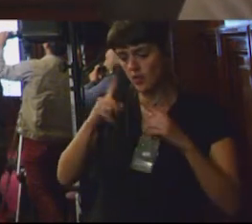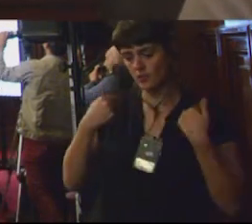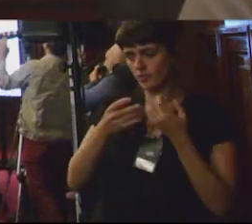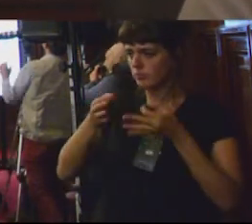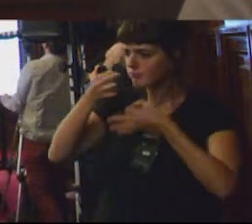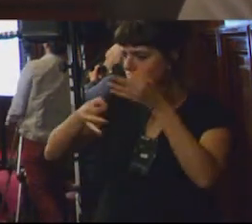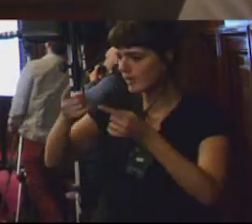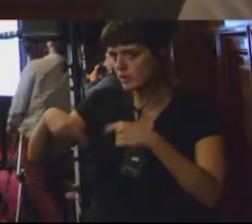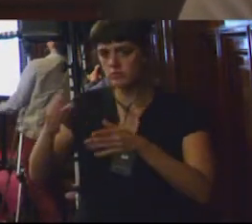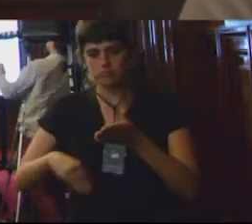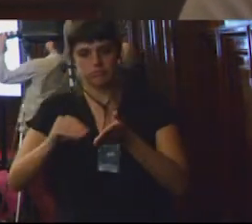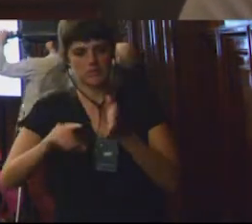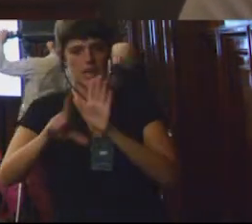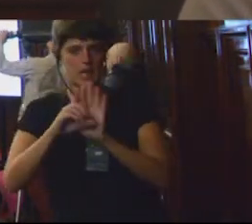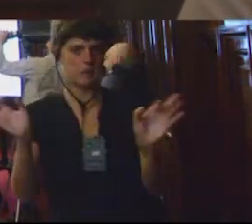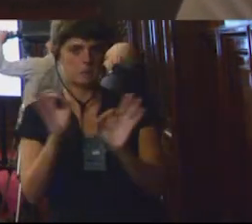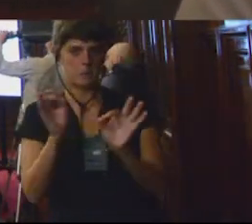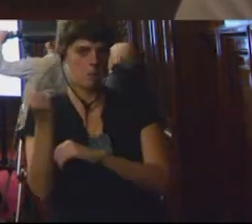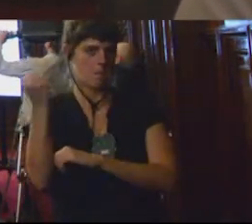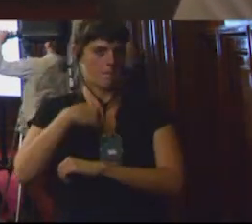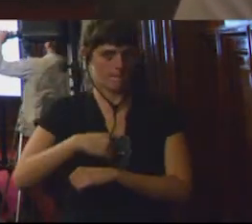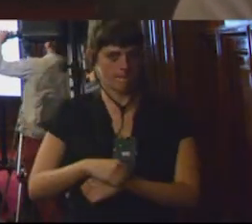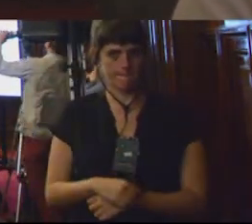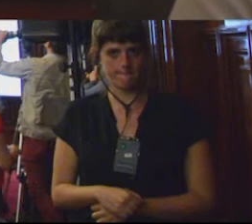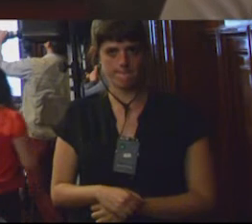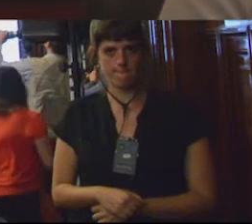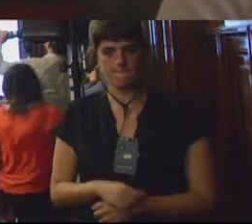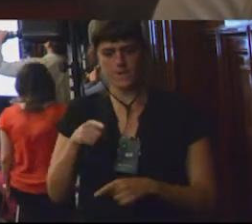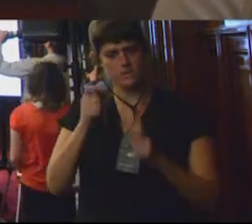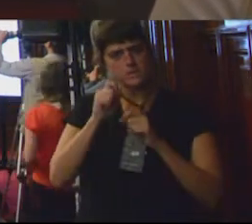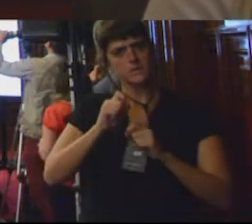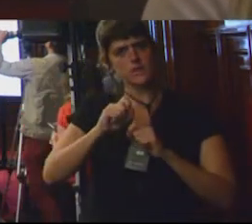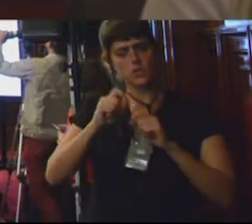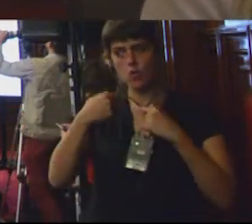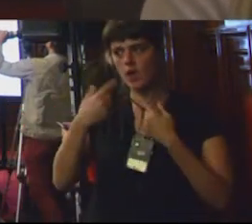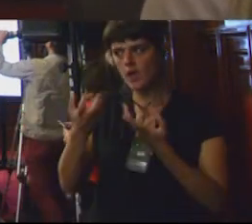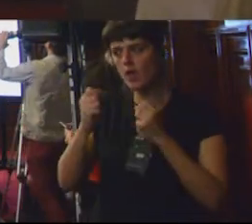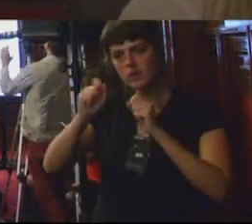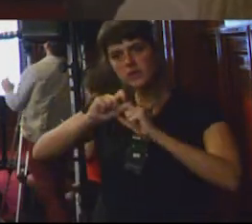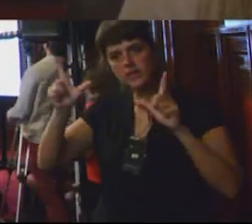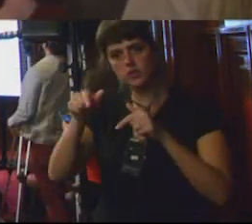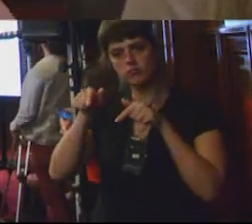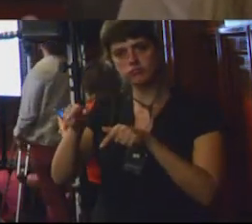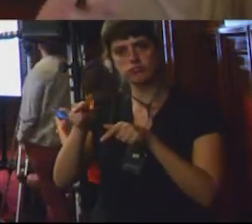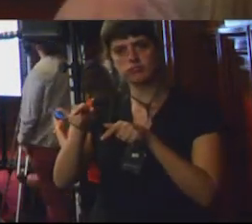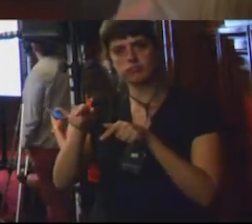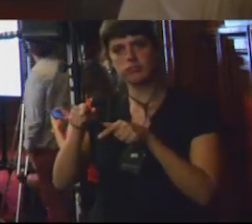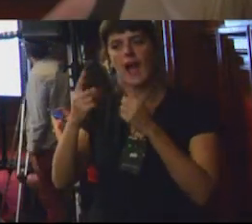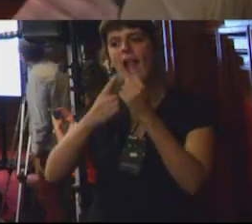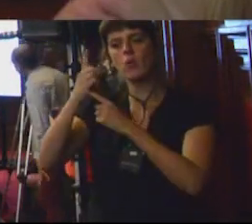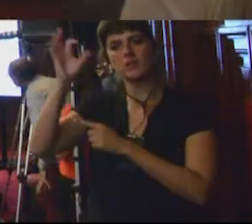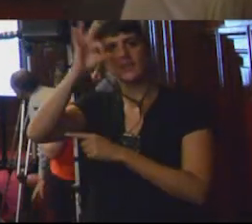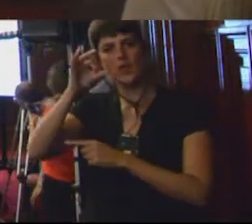da reforma. A esse respeito até chama a atenção para o fato de que, durante as audiências, alguns senadores, por exemplo,